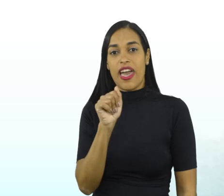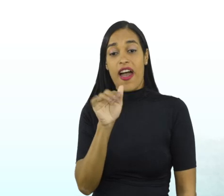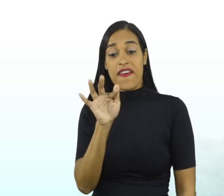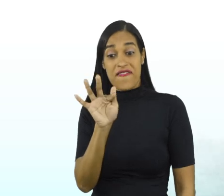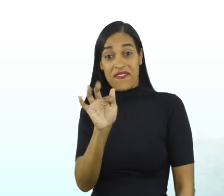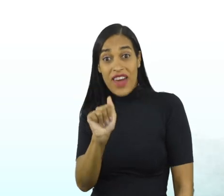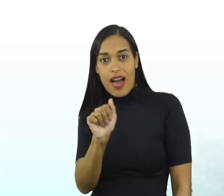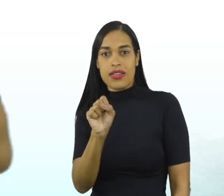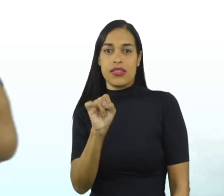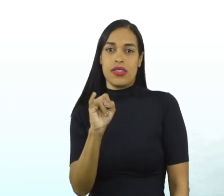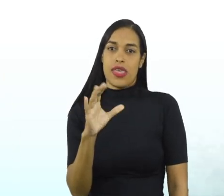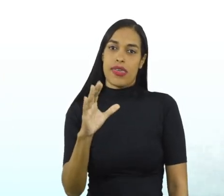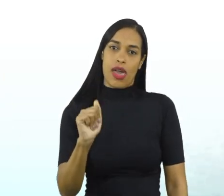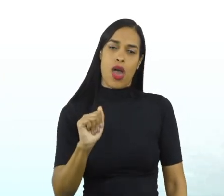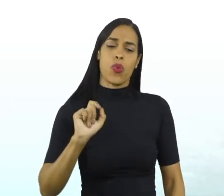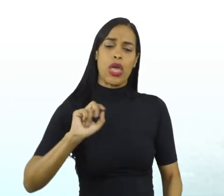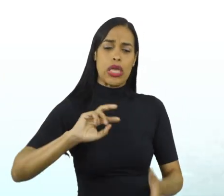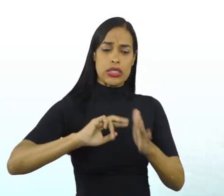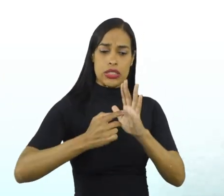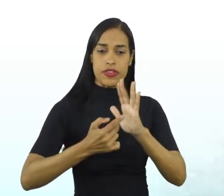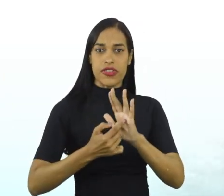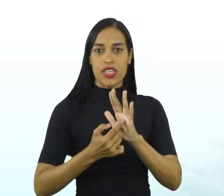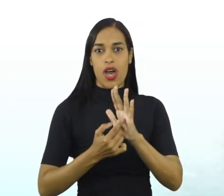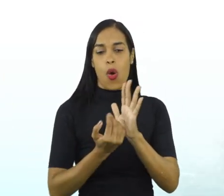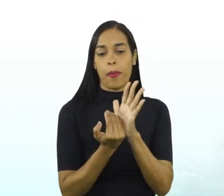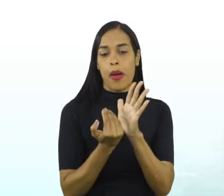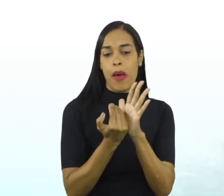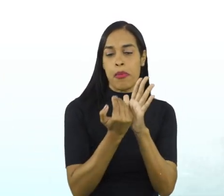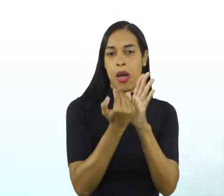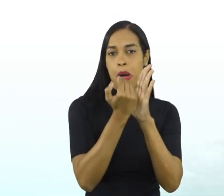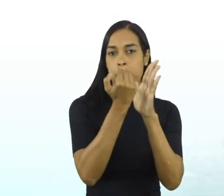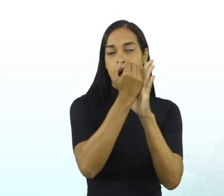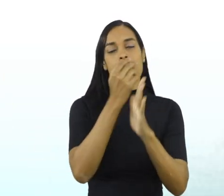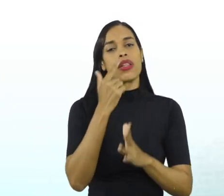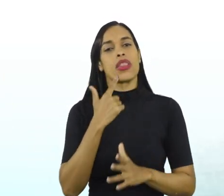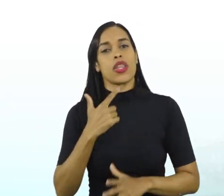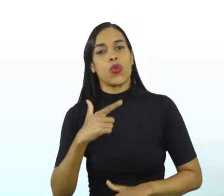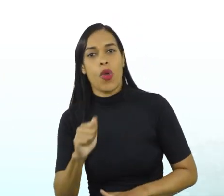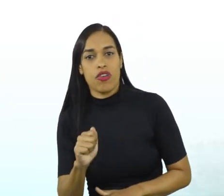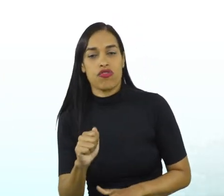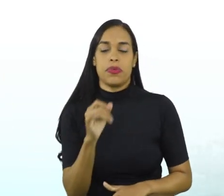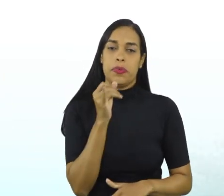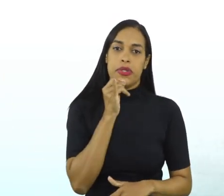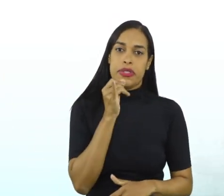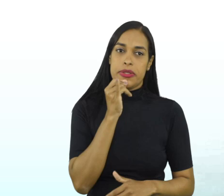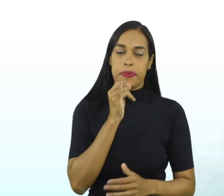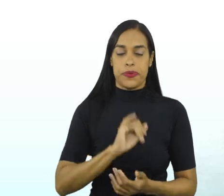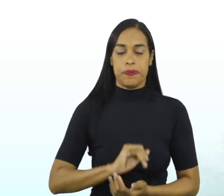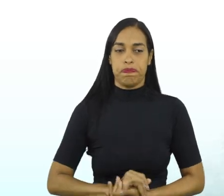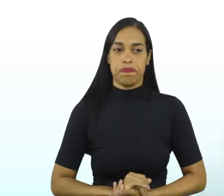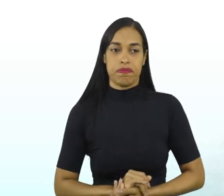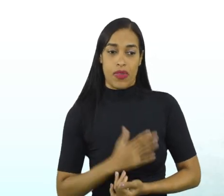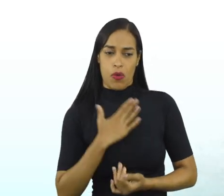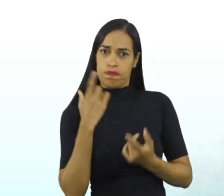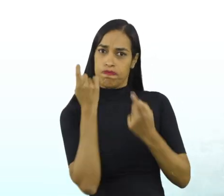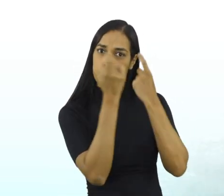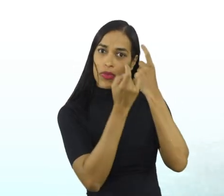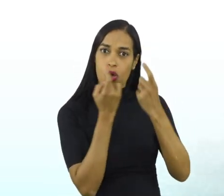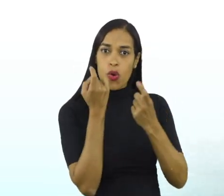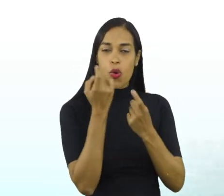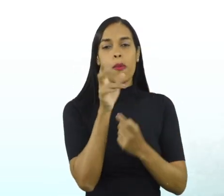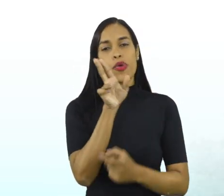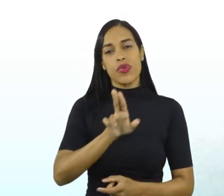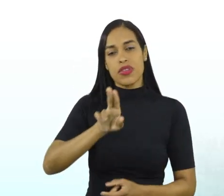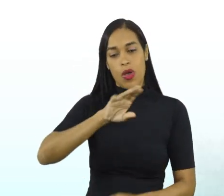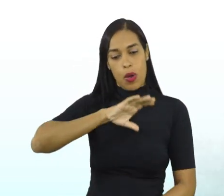A diafásica tem a ver com a questão do nível de linguagem. Há momentos que você vai se preocupar em usar a